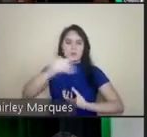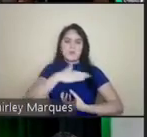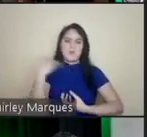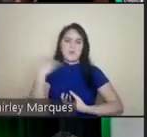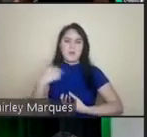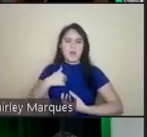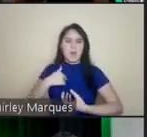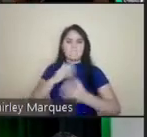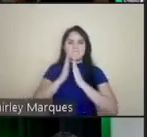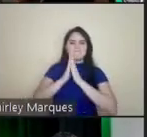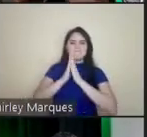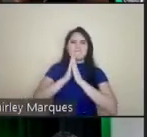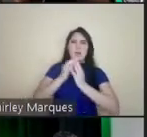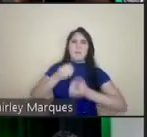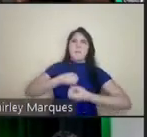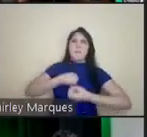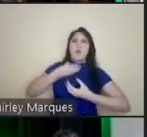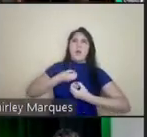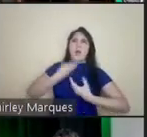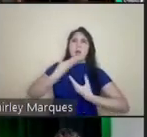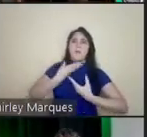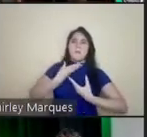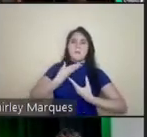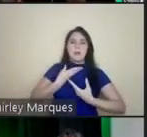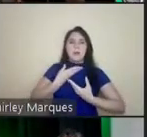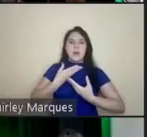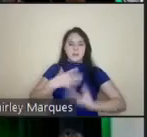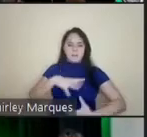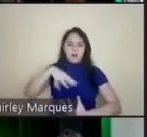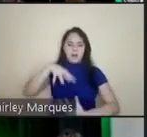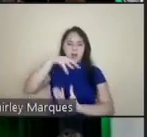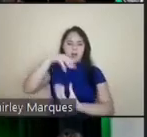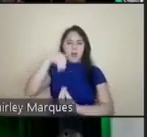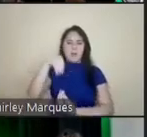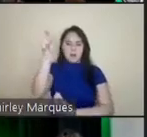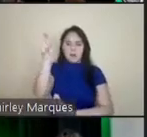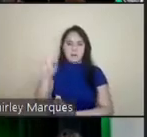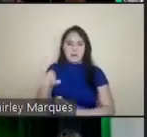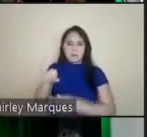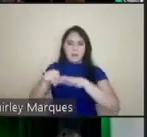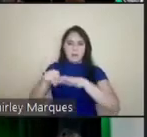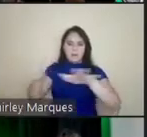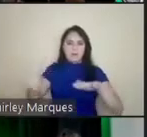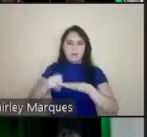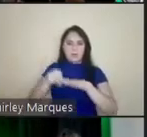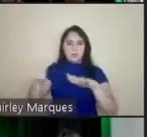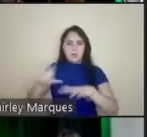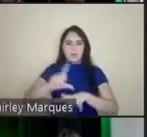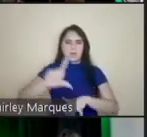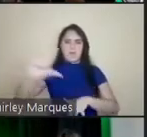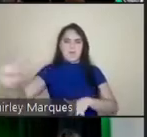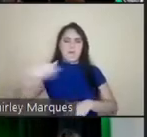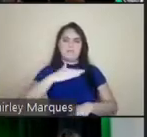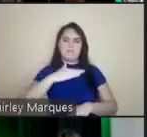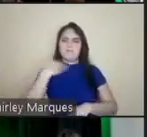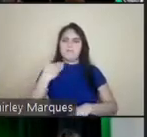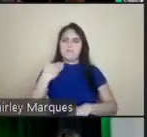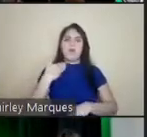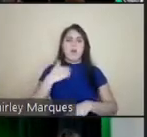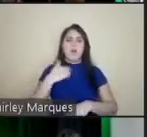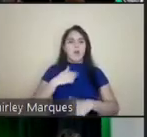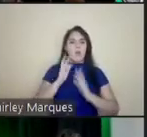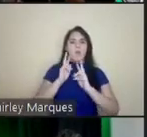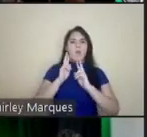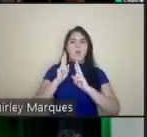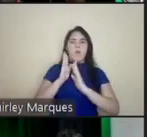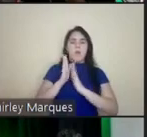silêncio. Para a alma do sertanejo que se foi, eu rogo ao poema que se empalha em chuva. Para a alma da criança